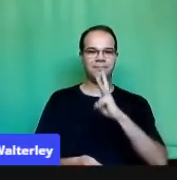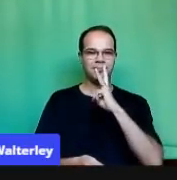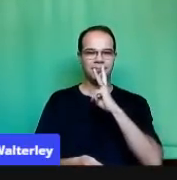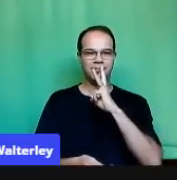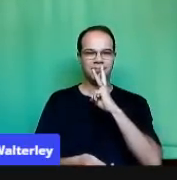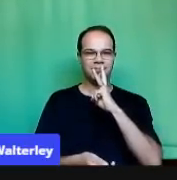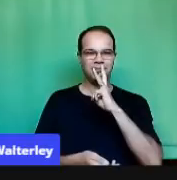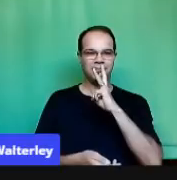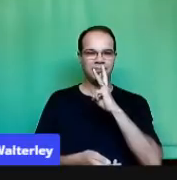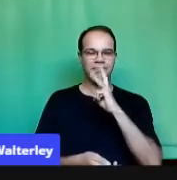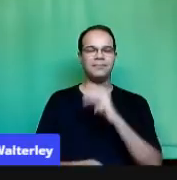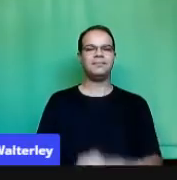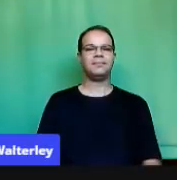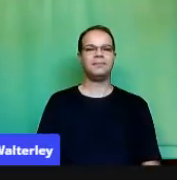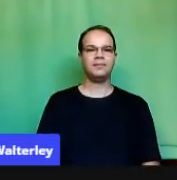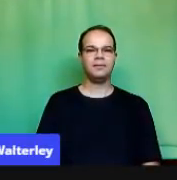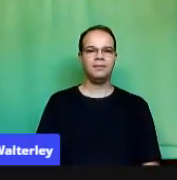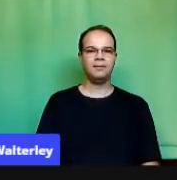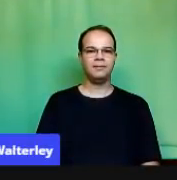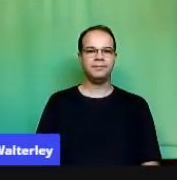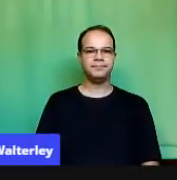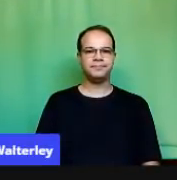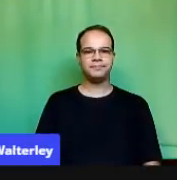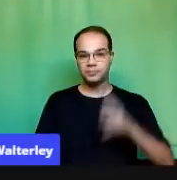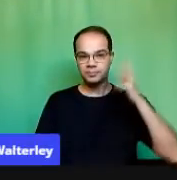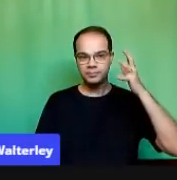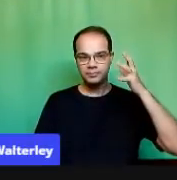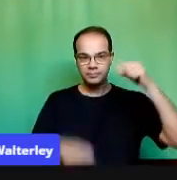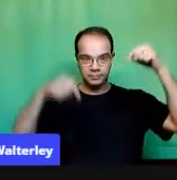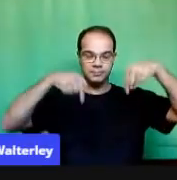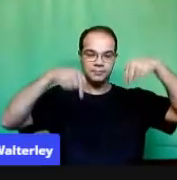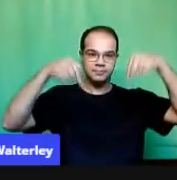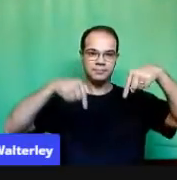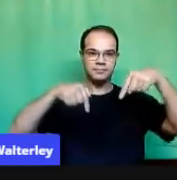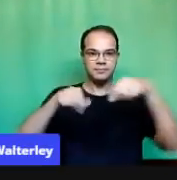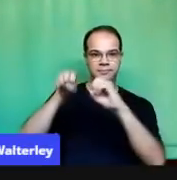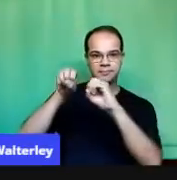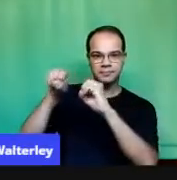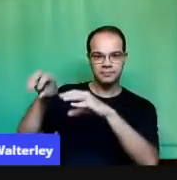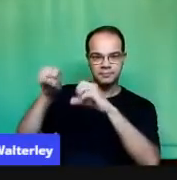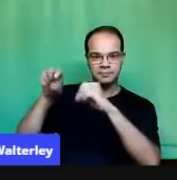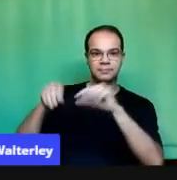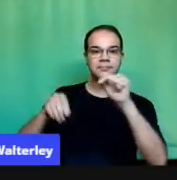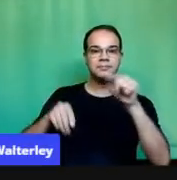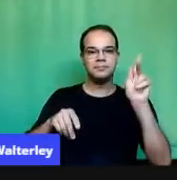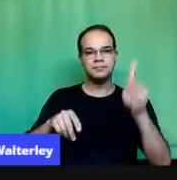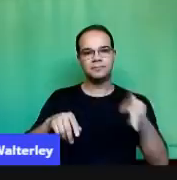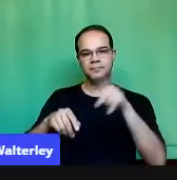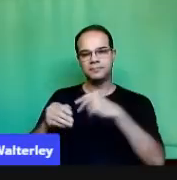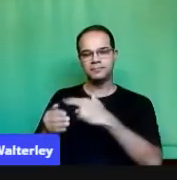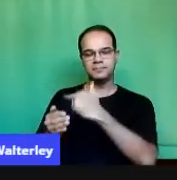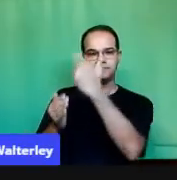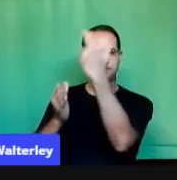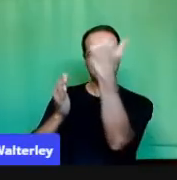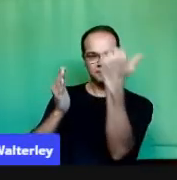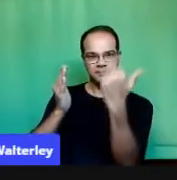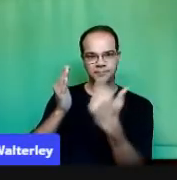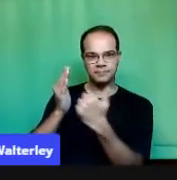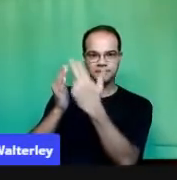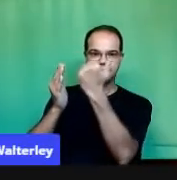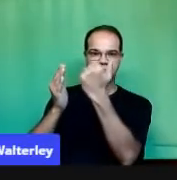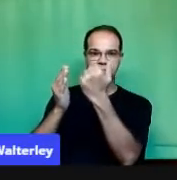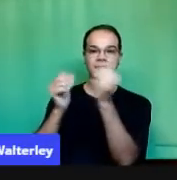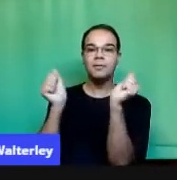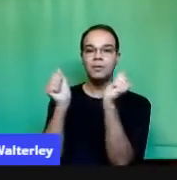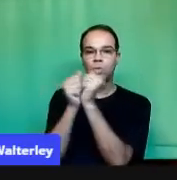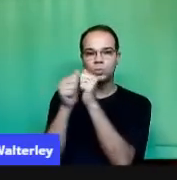faço parte da Gerência de Educação Infantil. Essa live destina-se aos profissionais de arte da educação infantil que atuam com